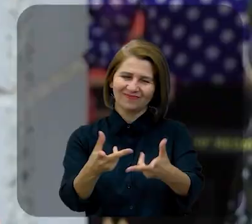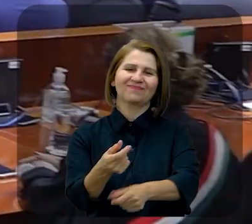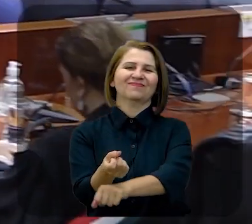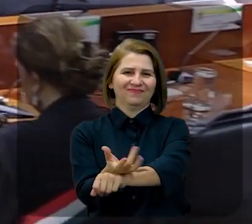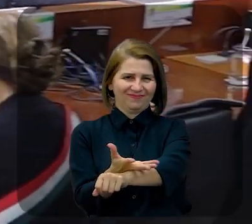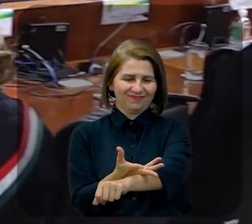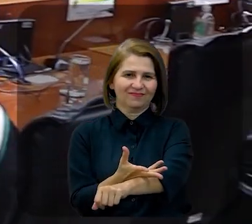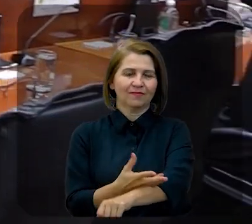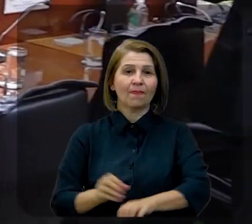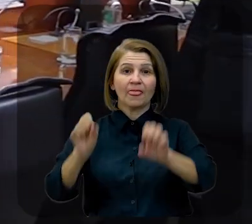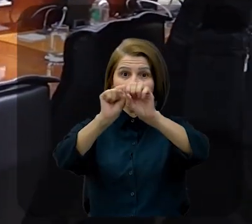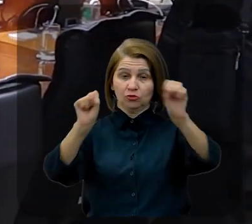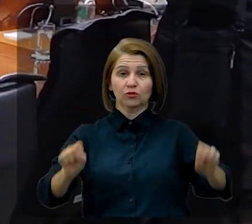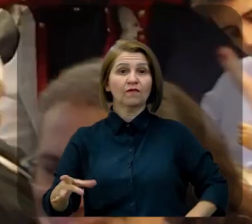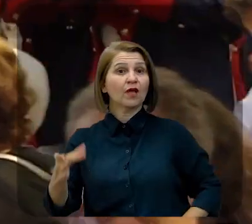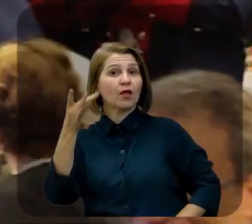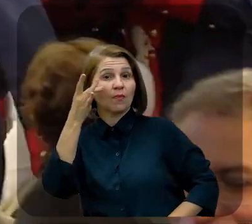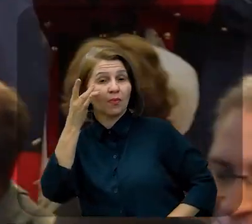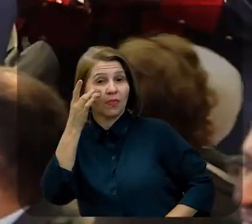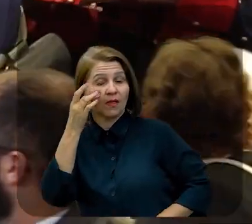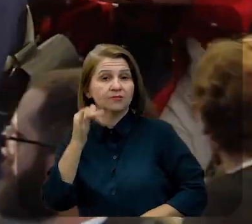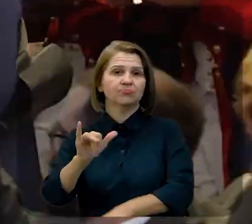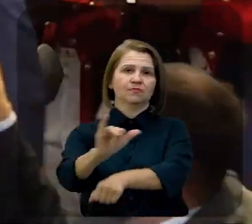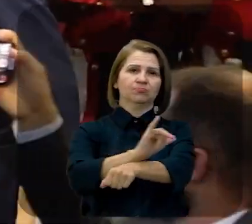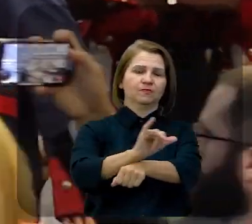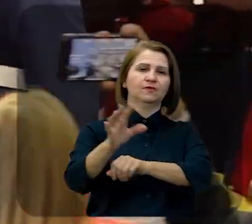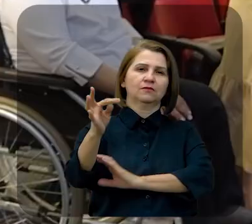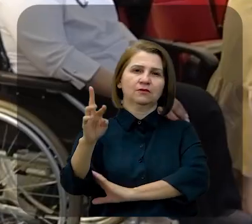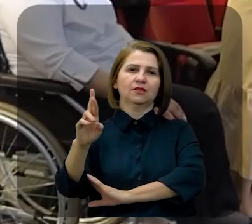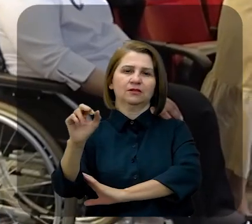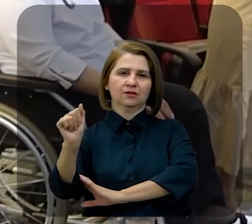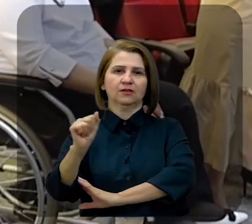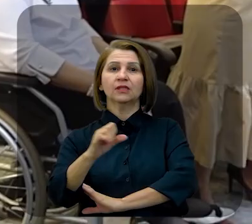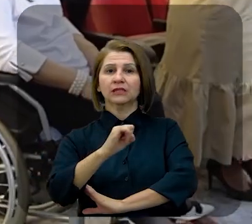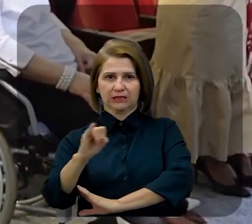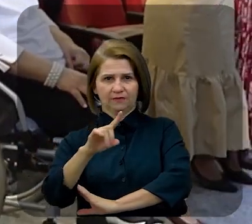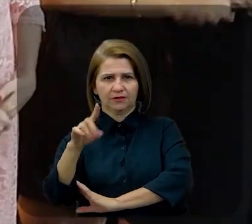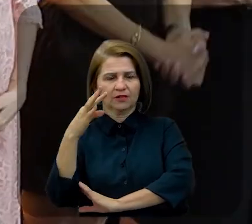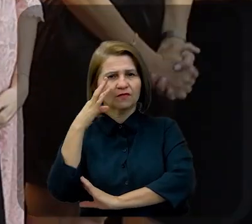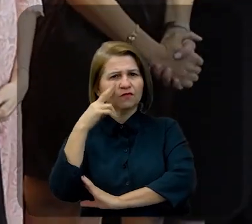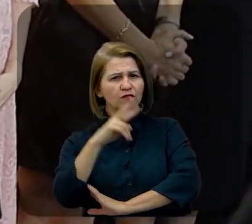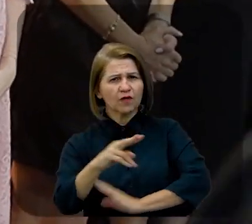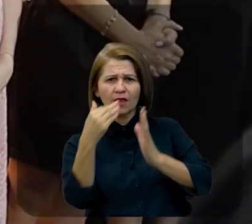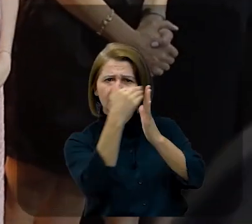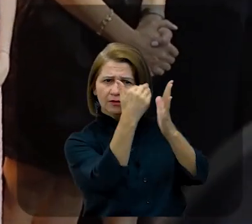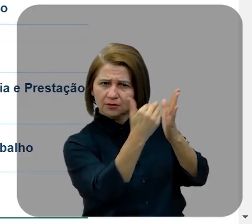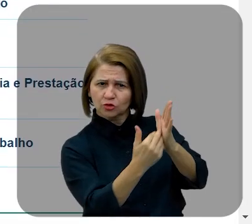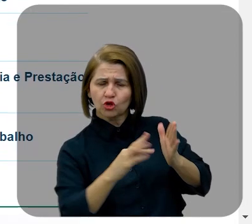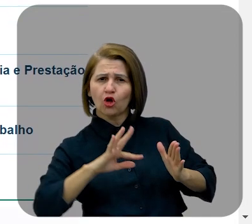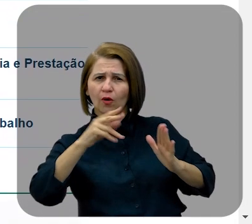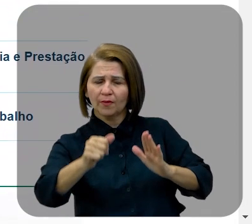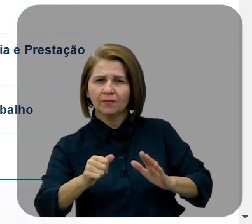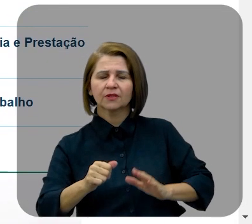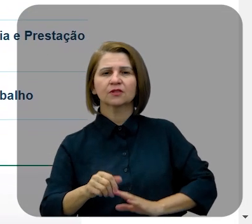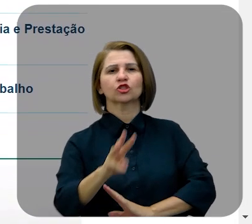mesmo. O evento foi transmitido ao vivo pelo canal do TRT no YouTube. Para conferir a lista completa dos agraciados,